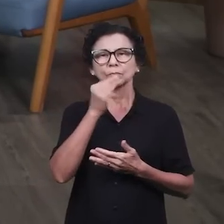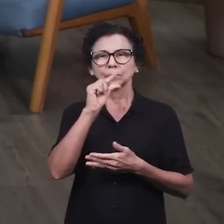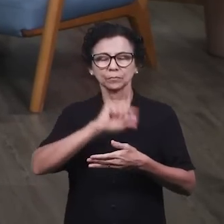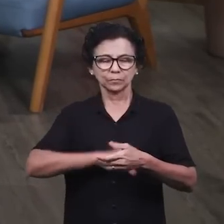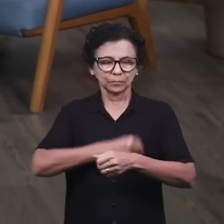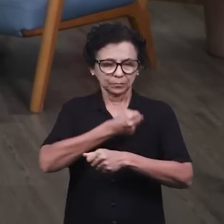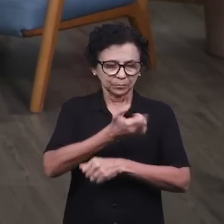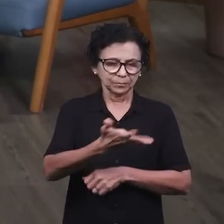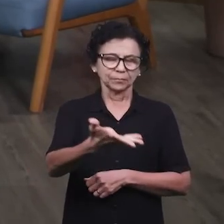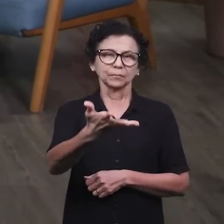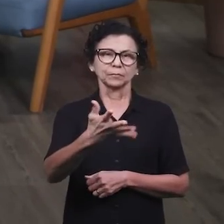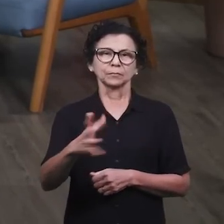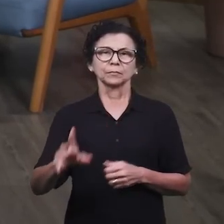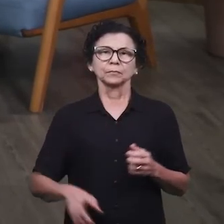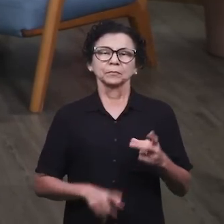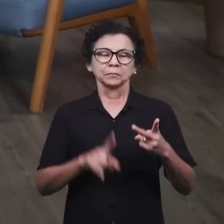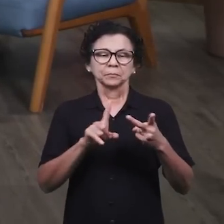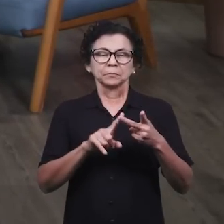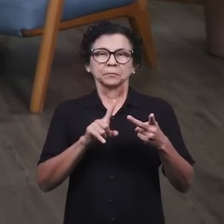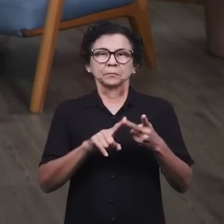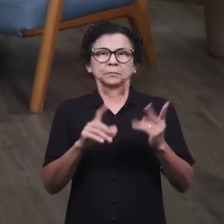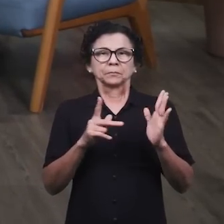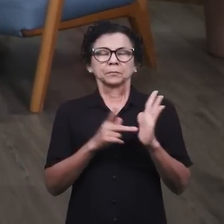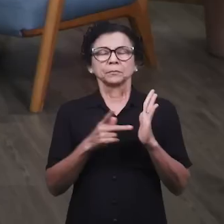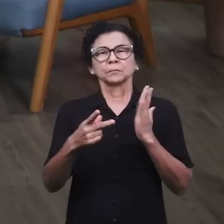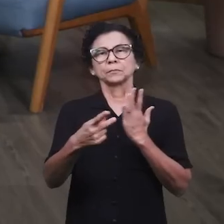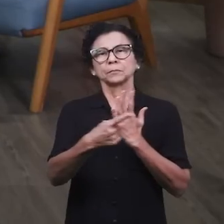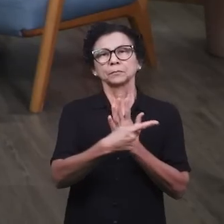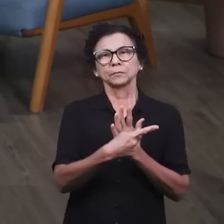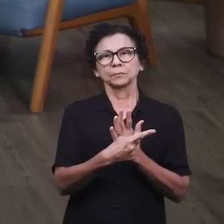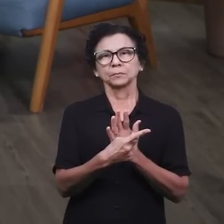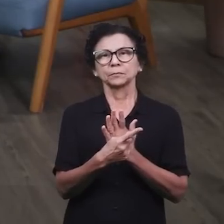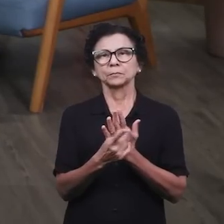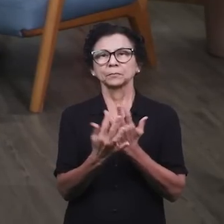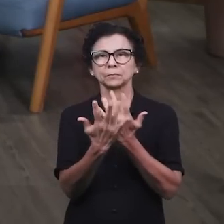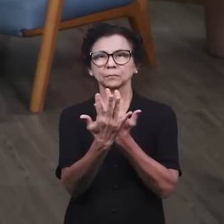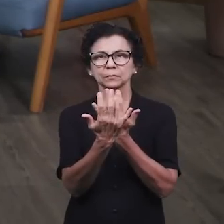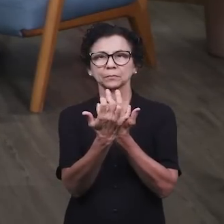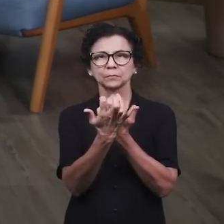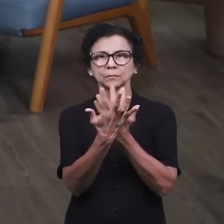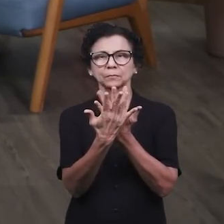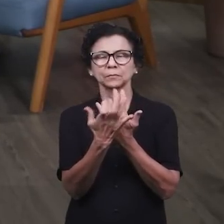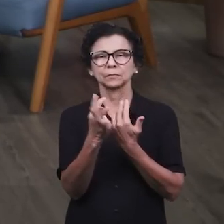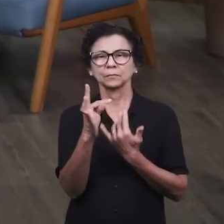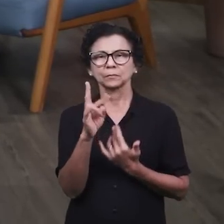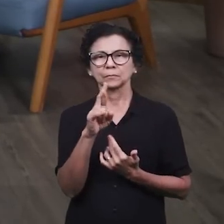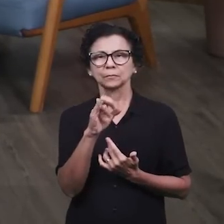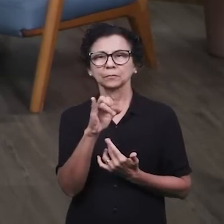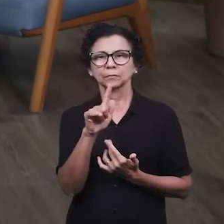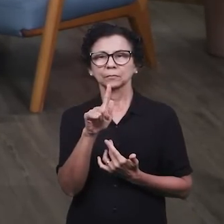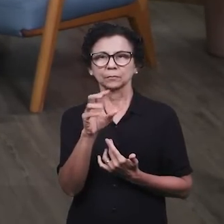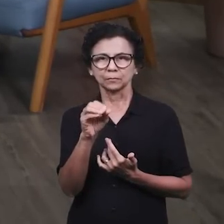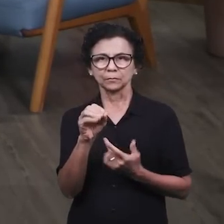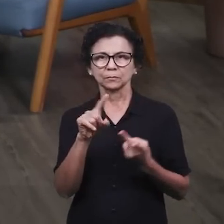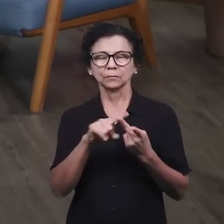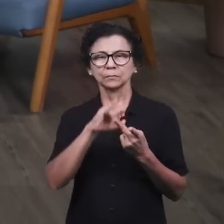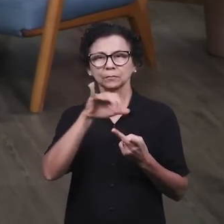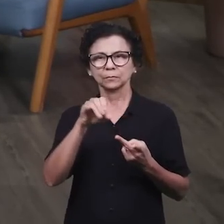precisamos. Amém. Glória a Jesus. Vamos seguir então essa parábola, primeira parábola, a parábola